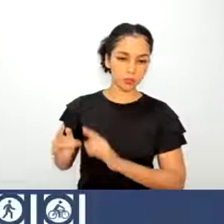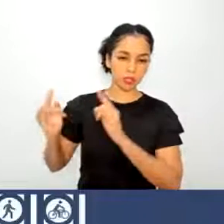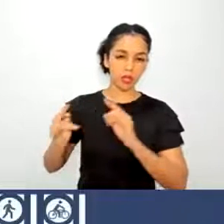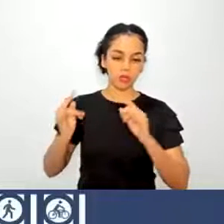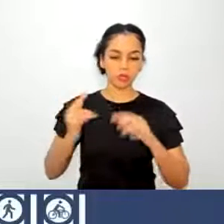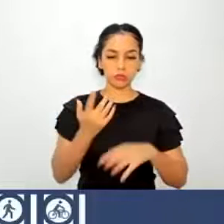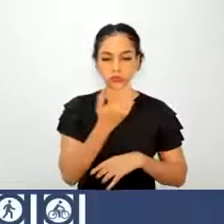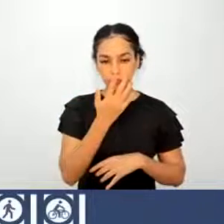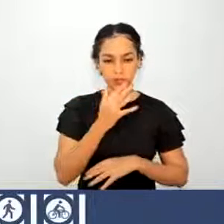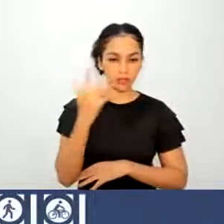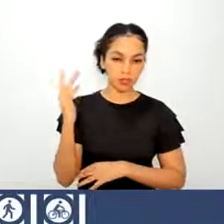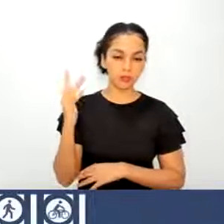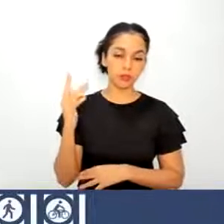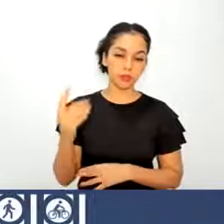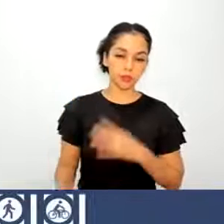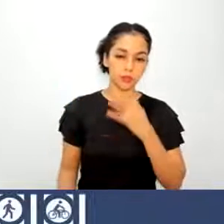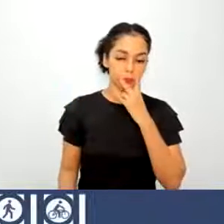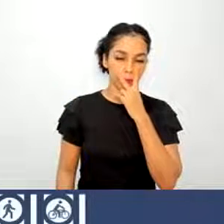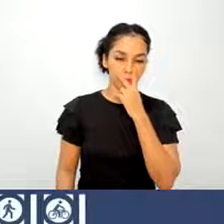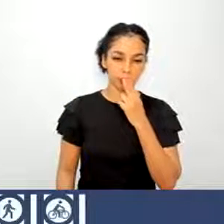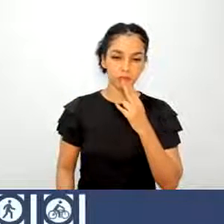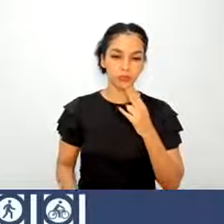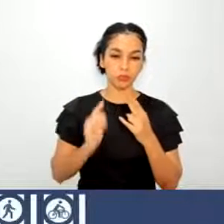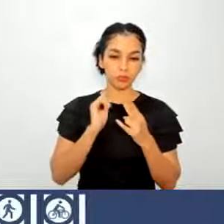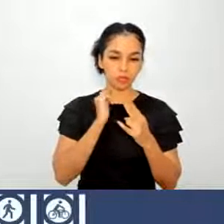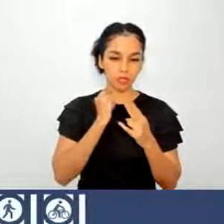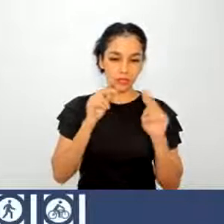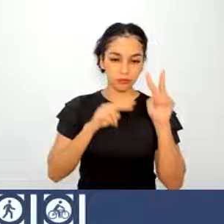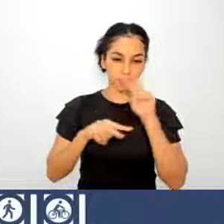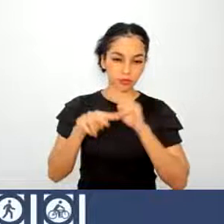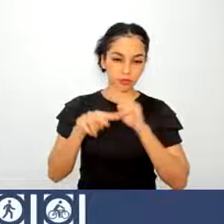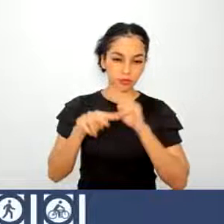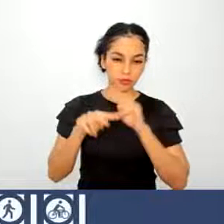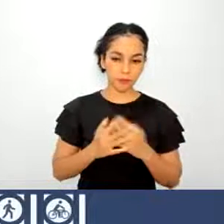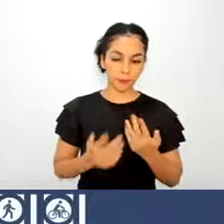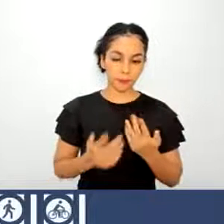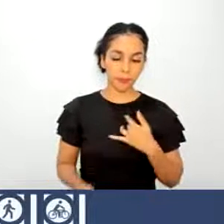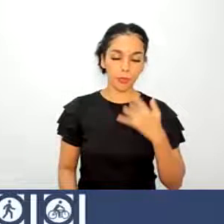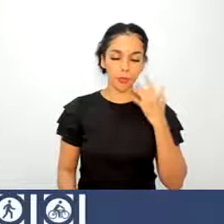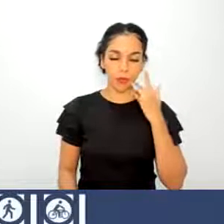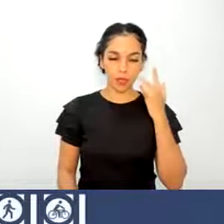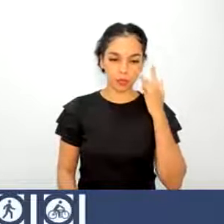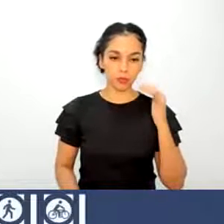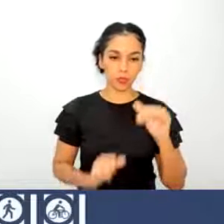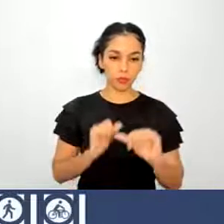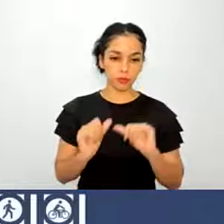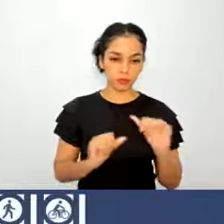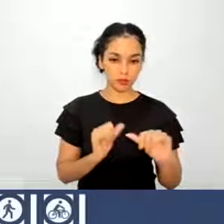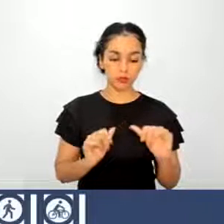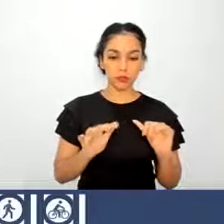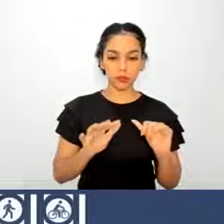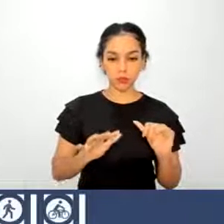Você cria uma poluição visual gigantesca, né? Então, eu acho que é uma mudança na